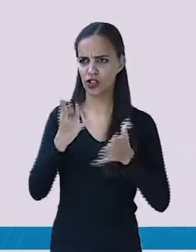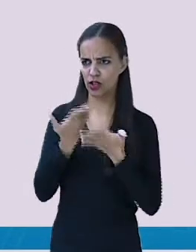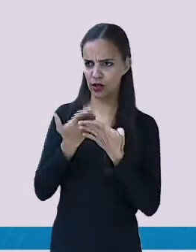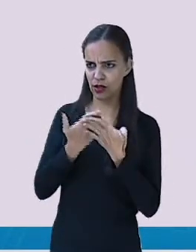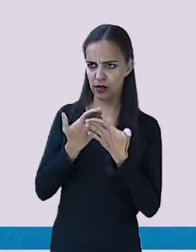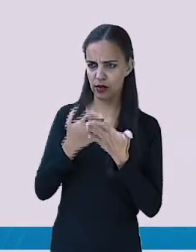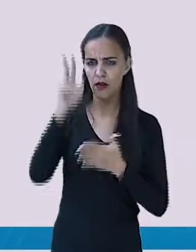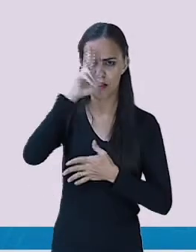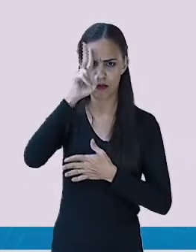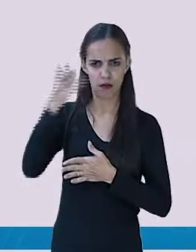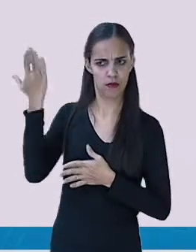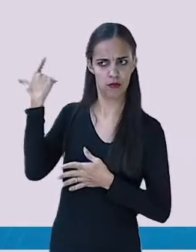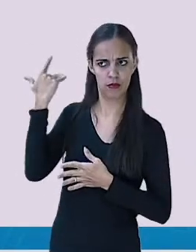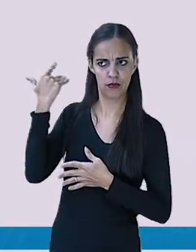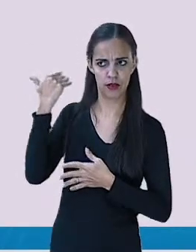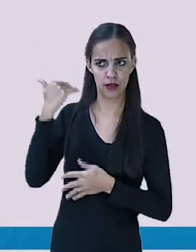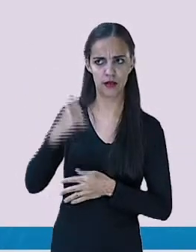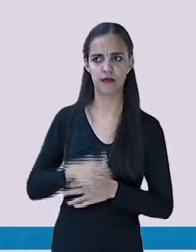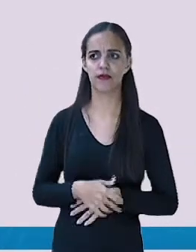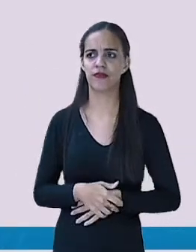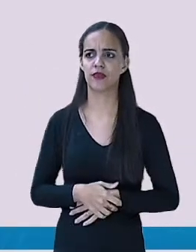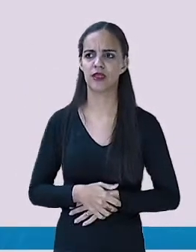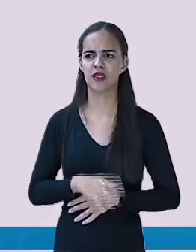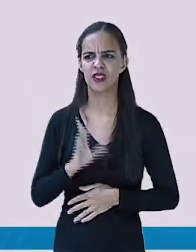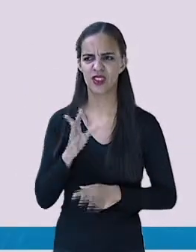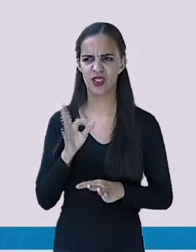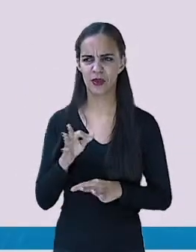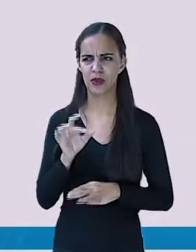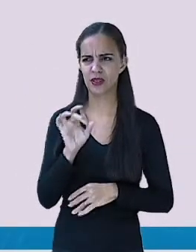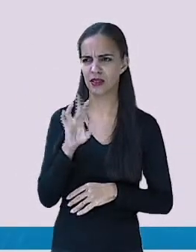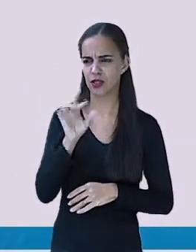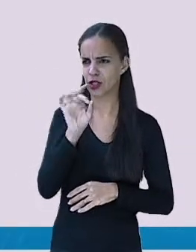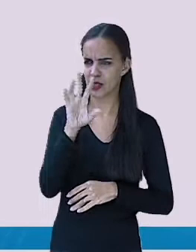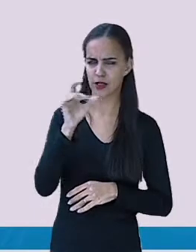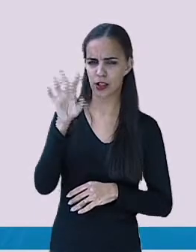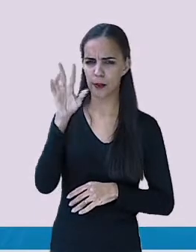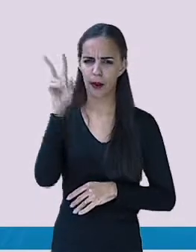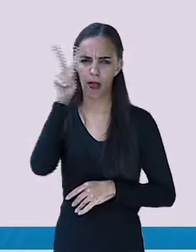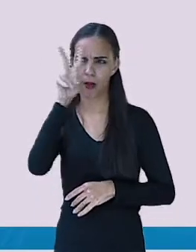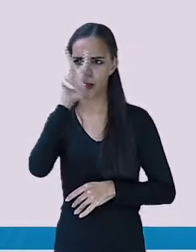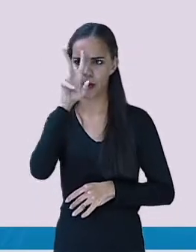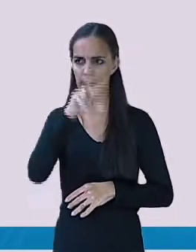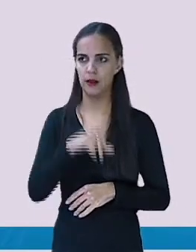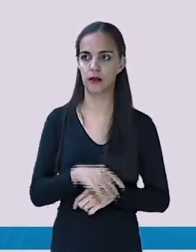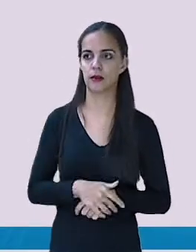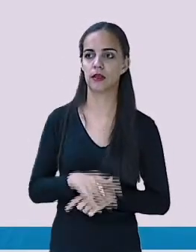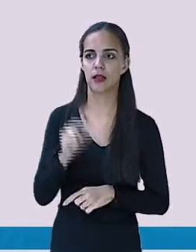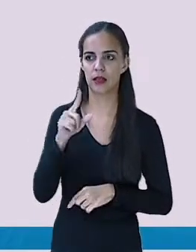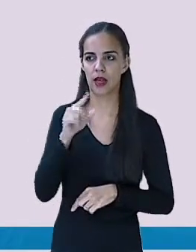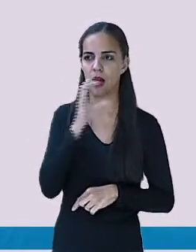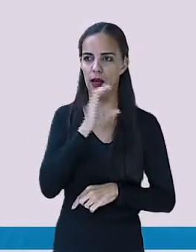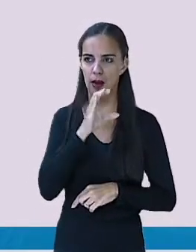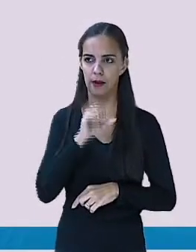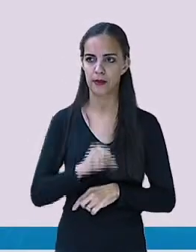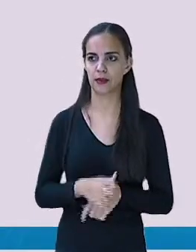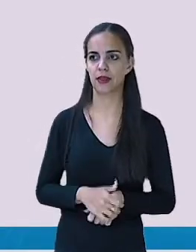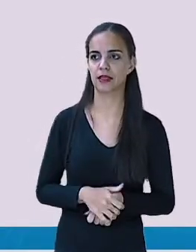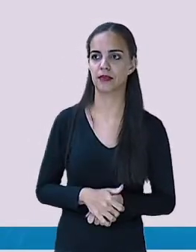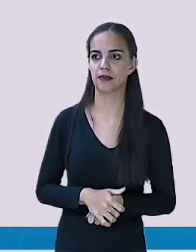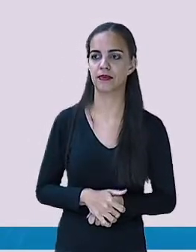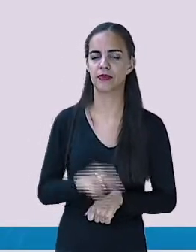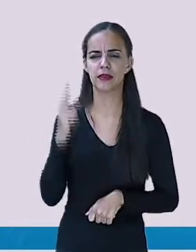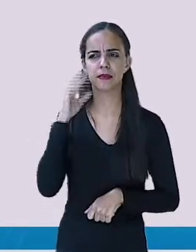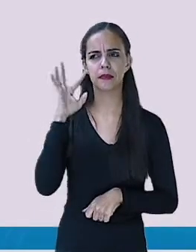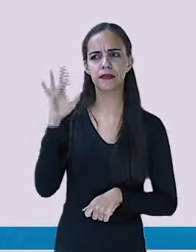já lembra tenho certeza mas só para dar uma acelerada aí no